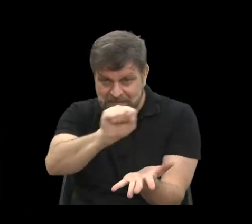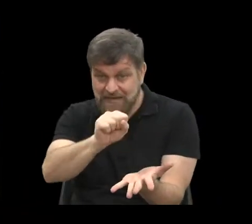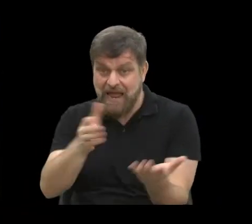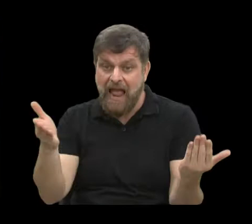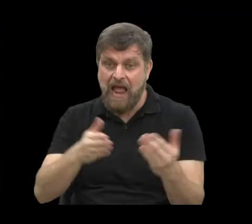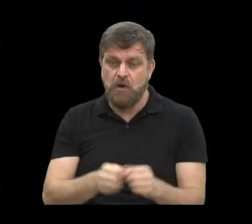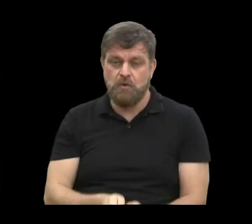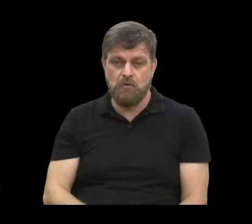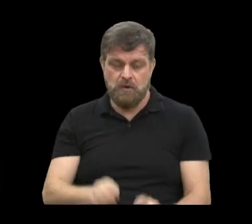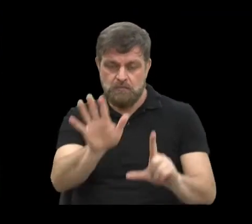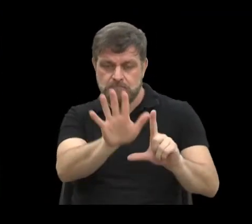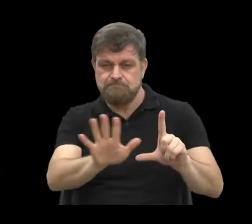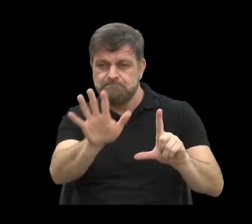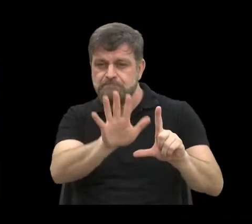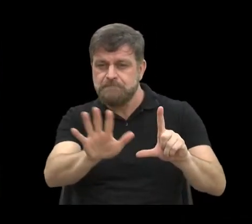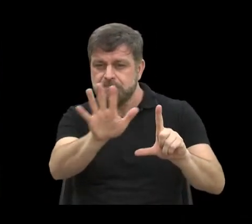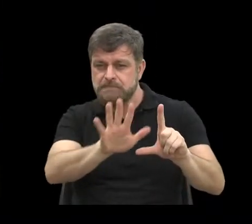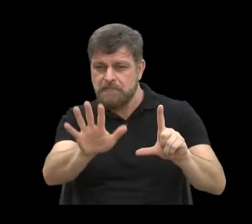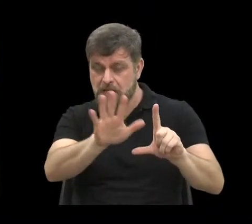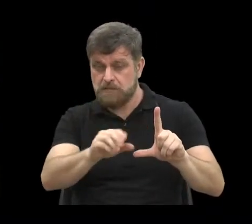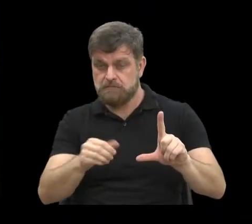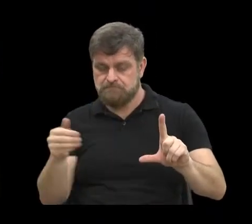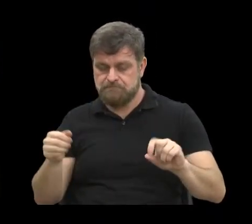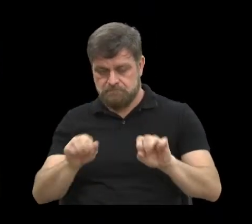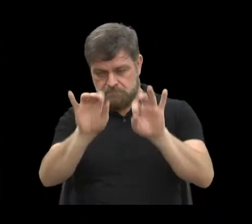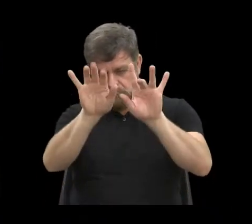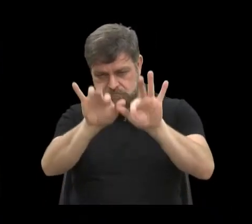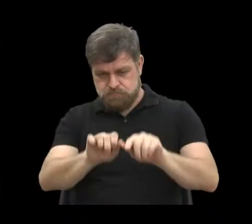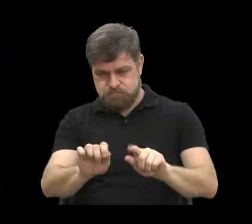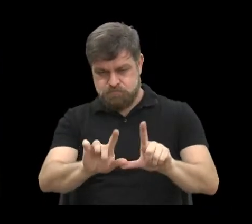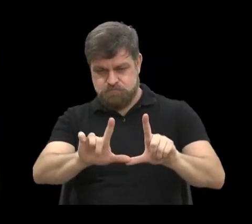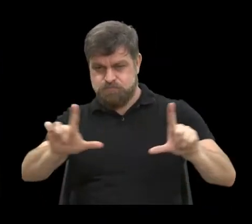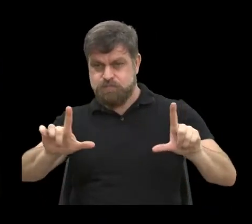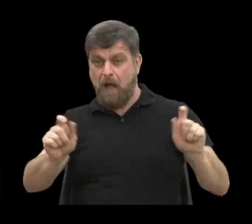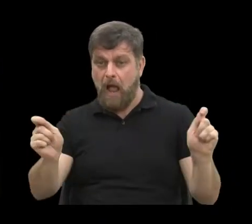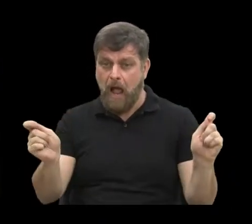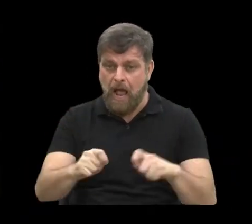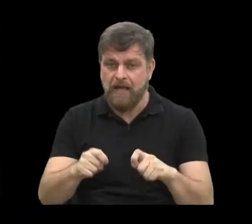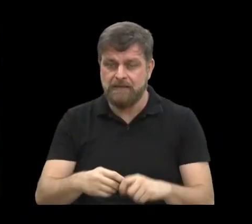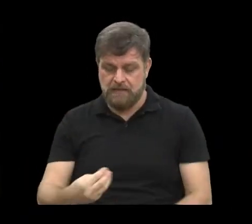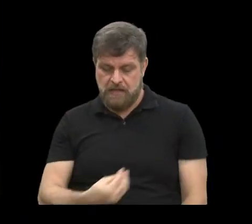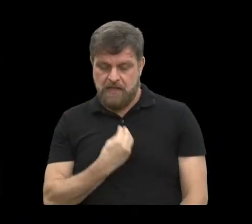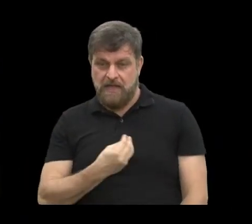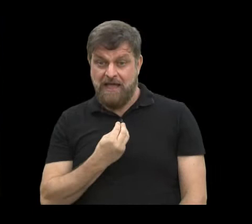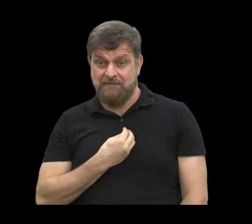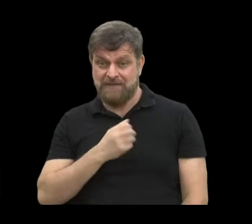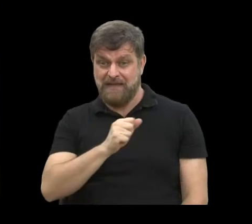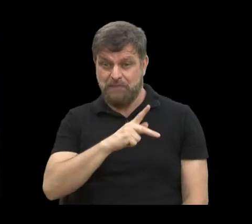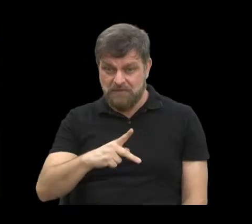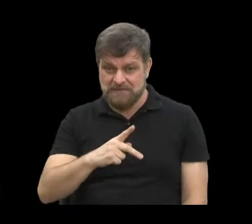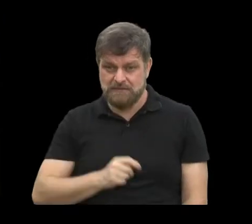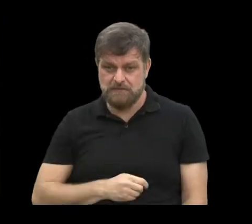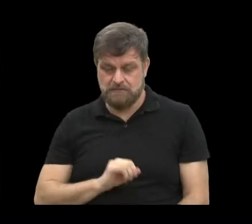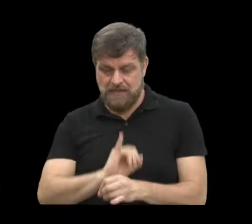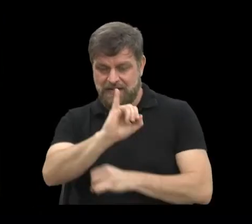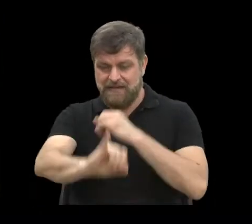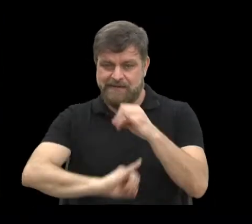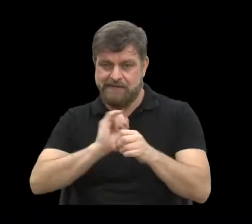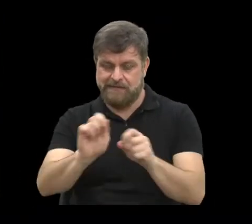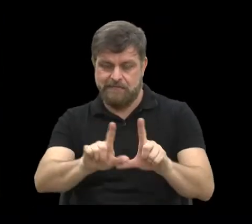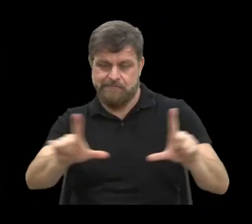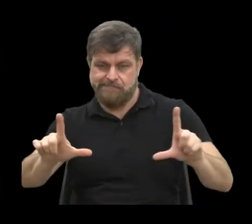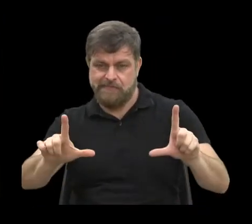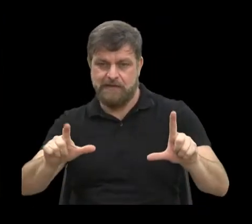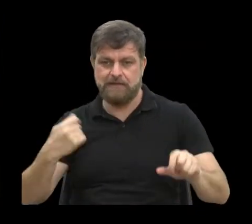Então, é uma forma mais simples de você planejar, de você acessar a sua vida previdenciária pela internet, não precisa